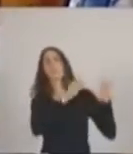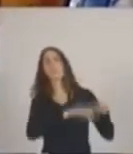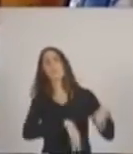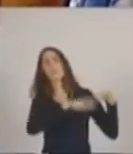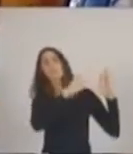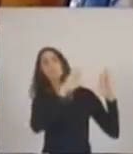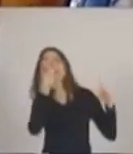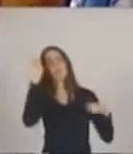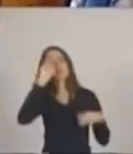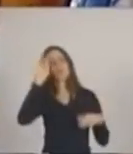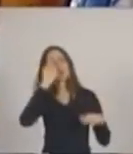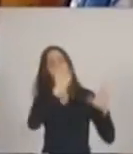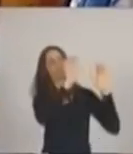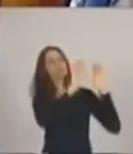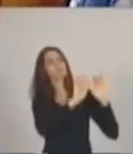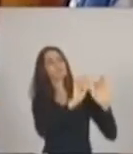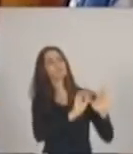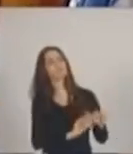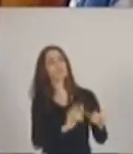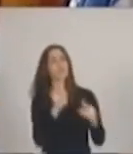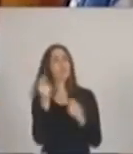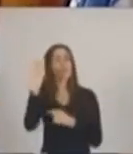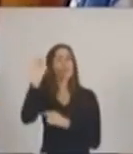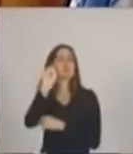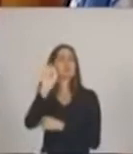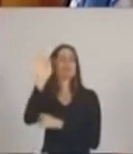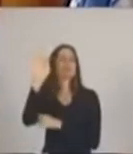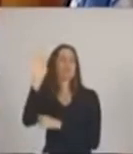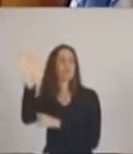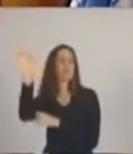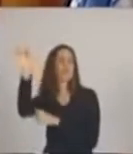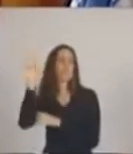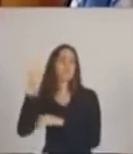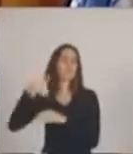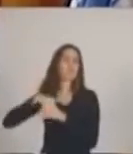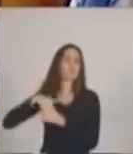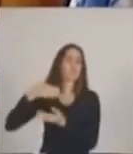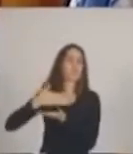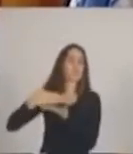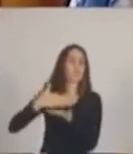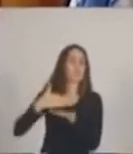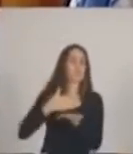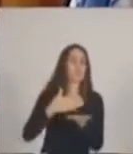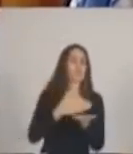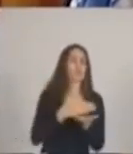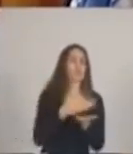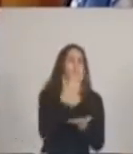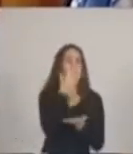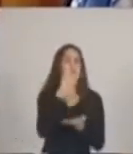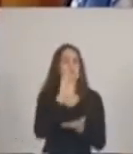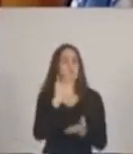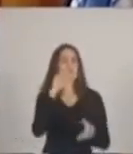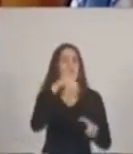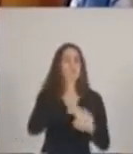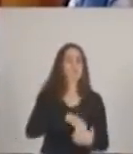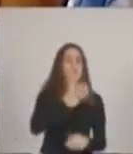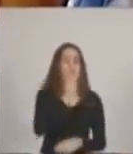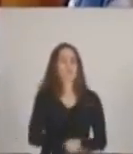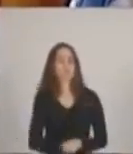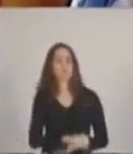você assistir as sessões do Supremo Tribunal Federal, ele começa a votar de um jeito, você parece que ele vai dar favorável à decisão ao